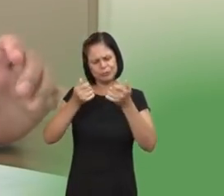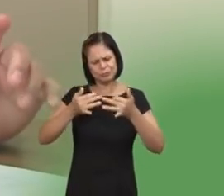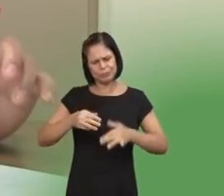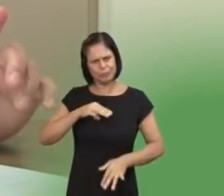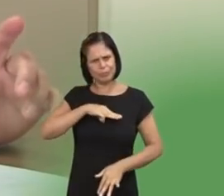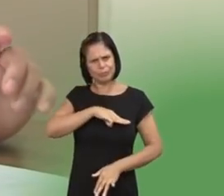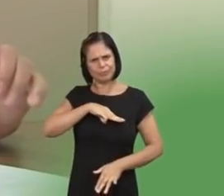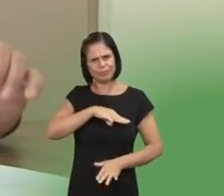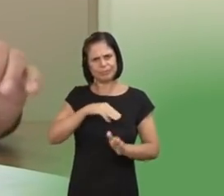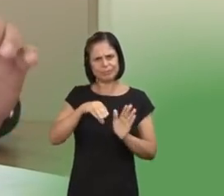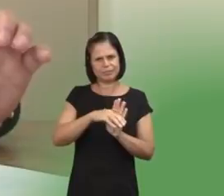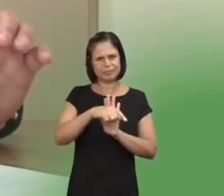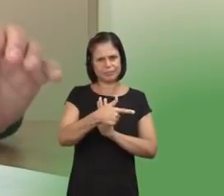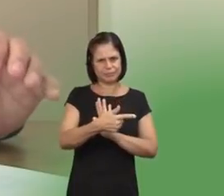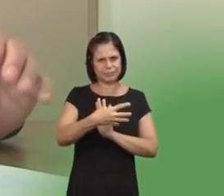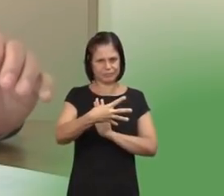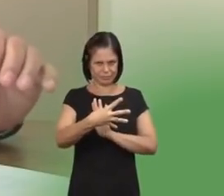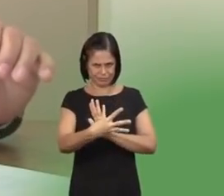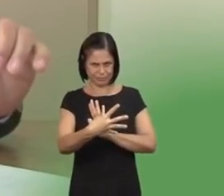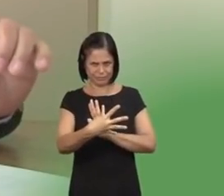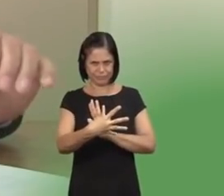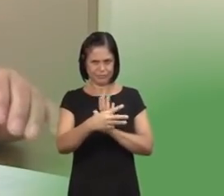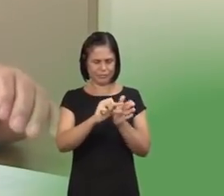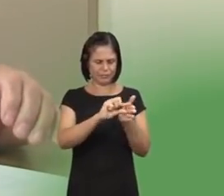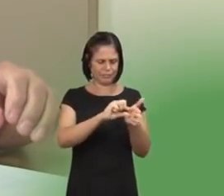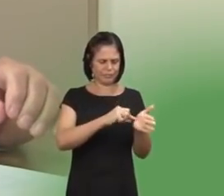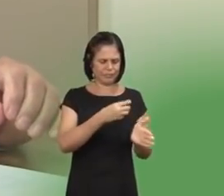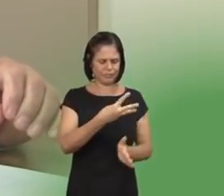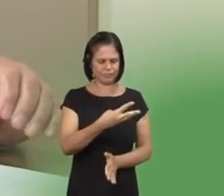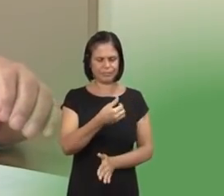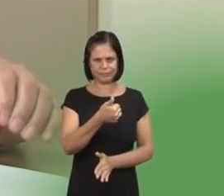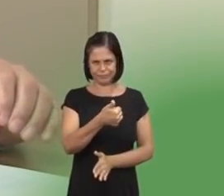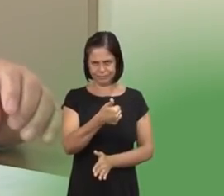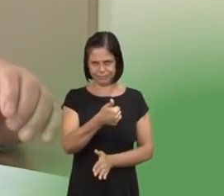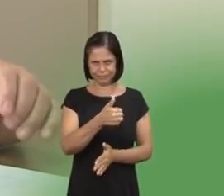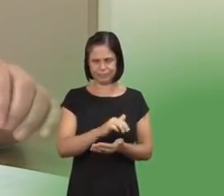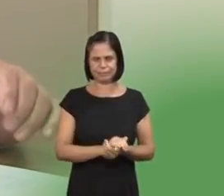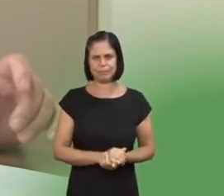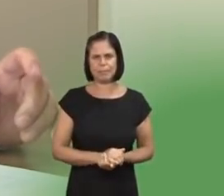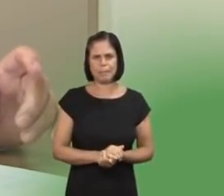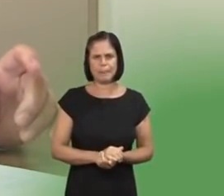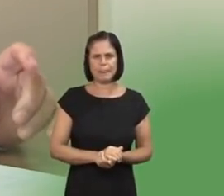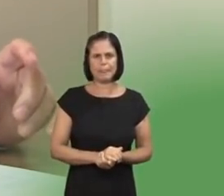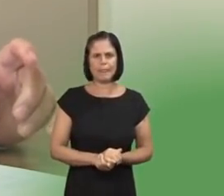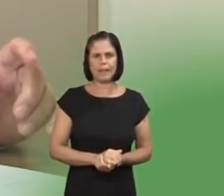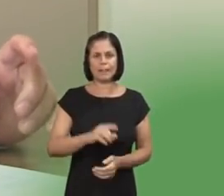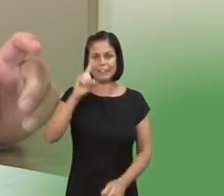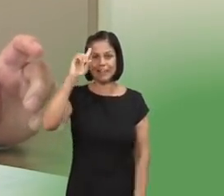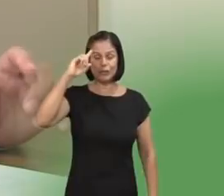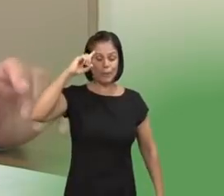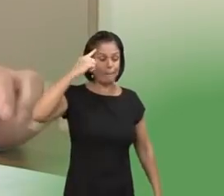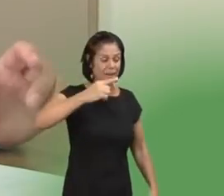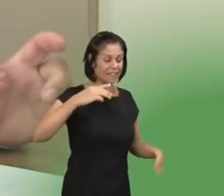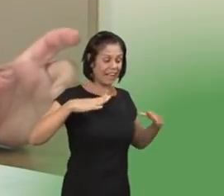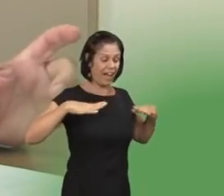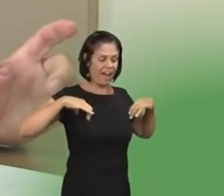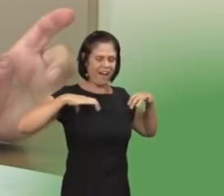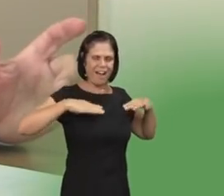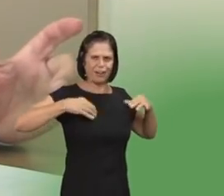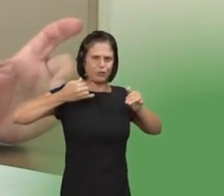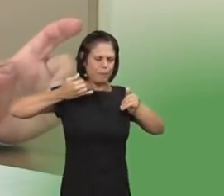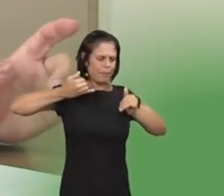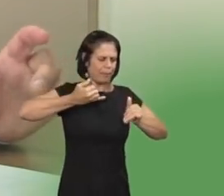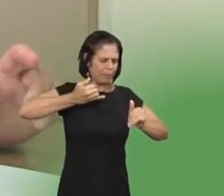disso. Ele disse em Mateus capítulo 24, lá no verso 31, ele diz assim: E ele enviará os seus anjos com grande clamor